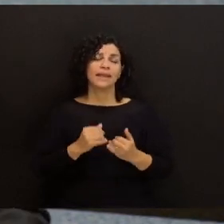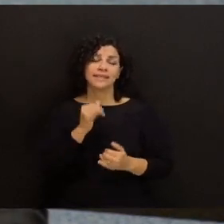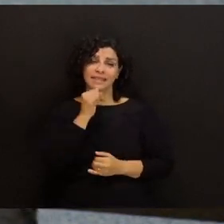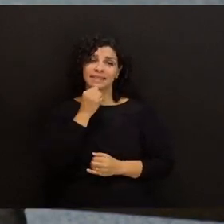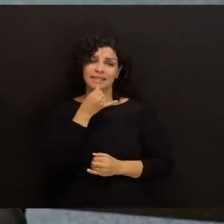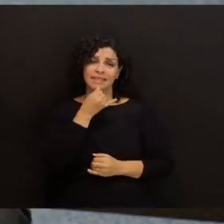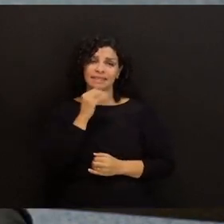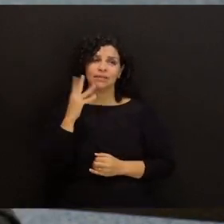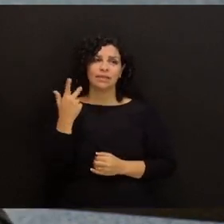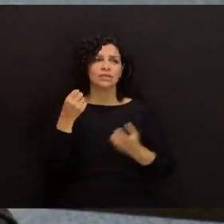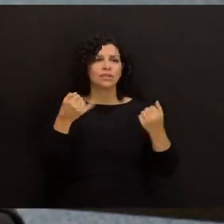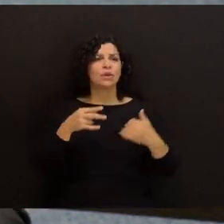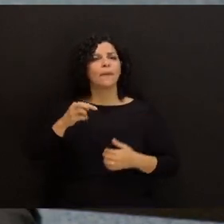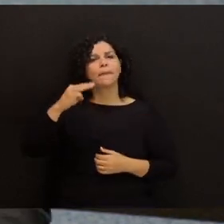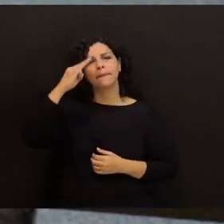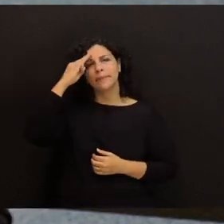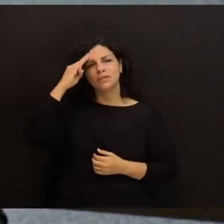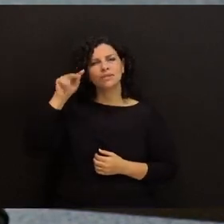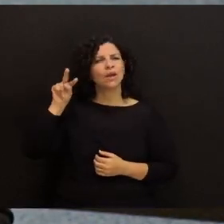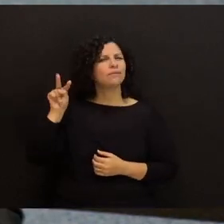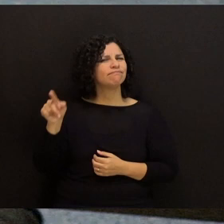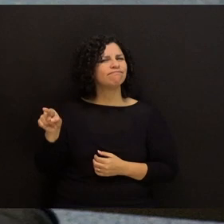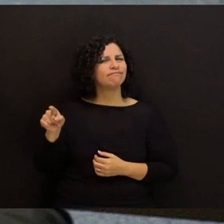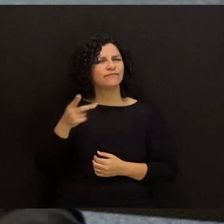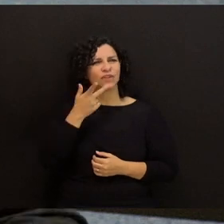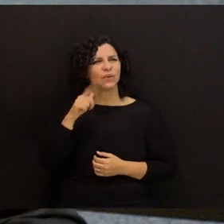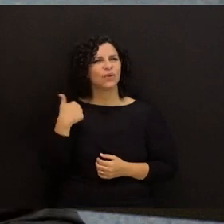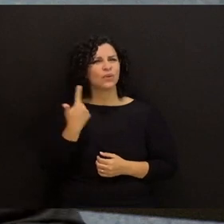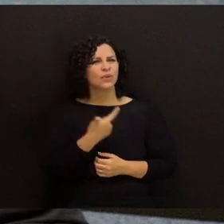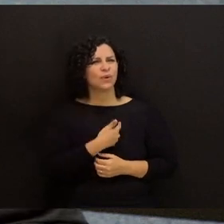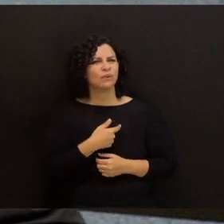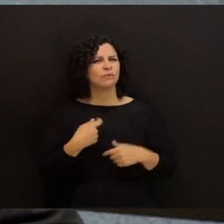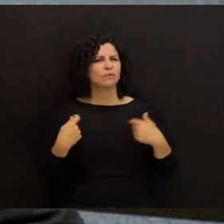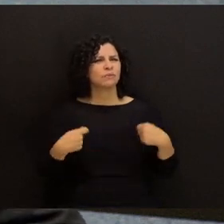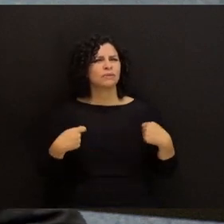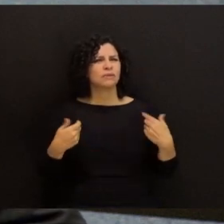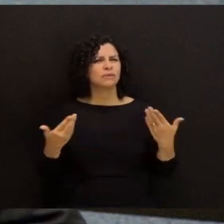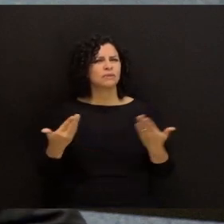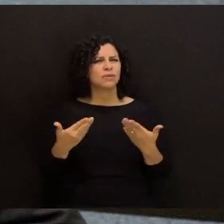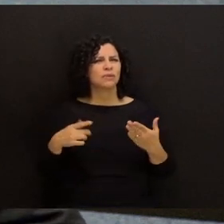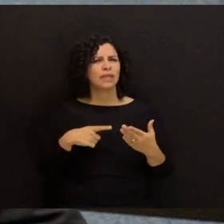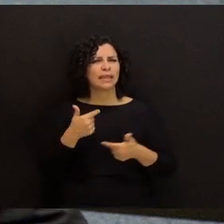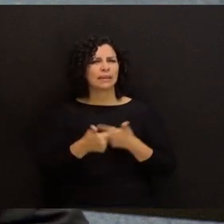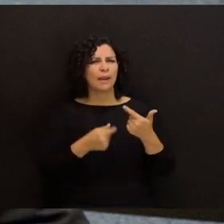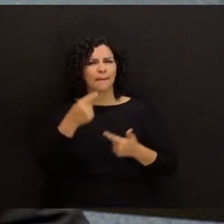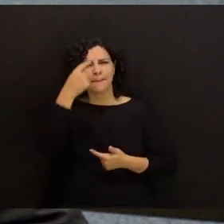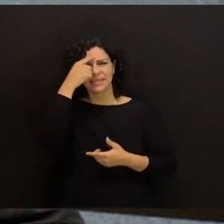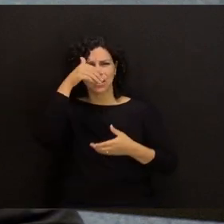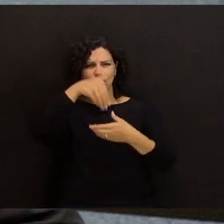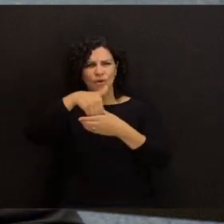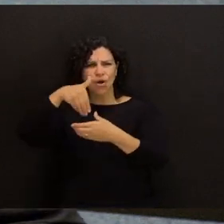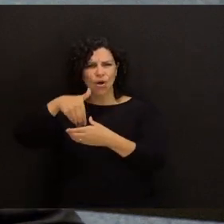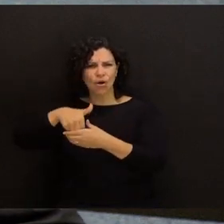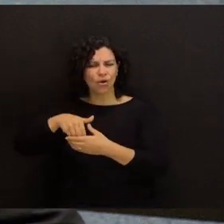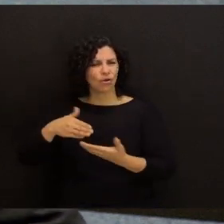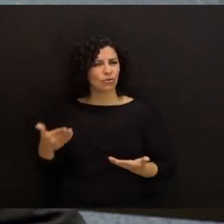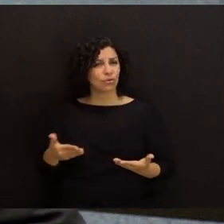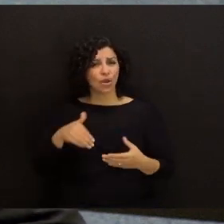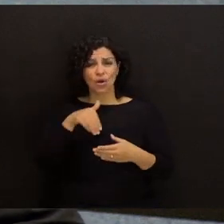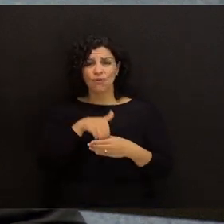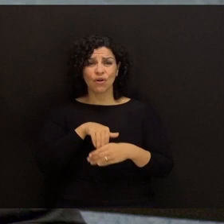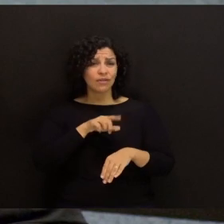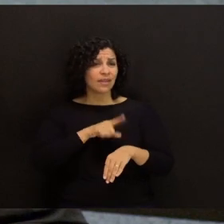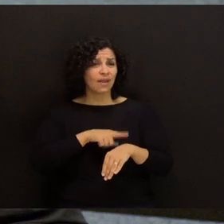diz o próprio delegado Michel acho que nós não temos que que trabalhar pensando em votos o voto vem automático